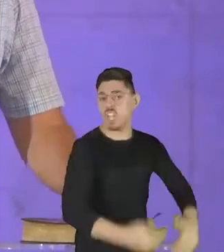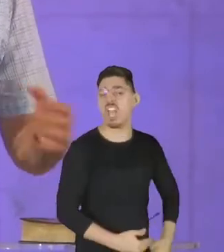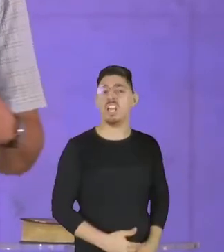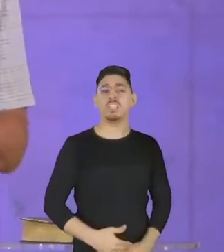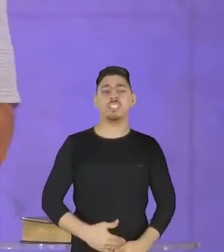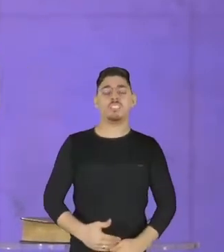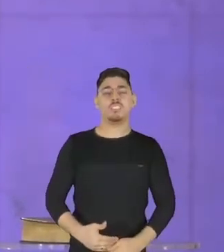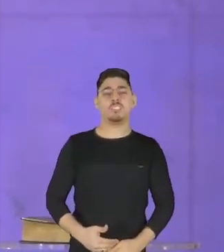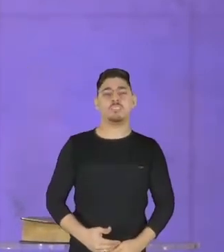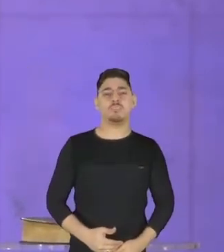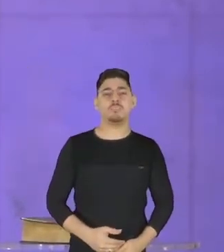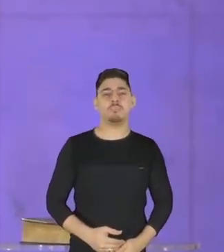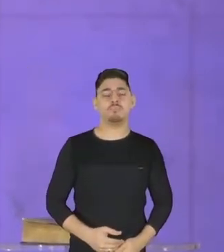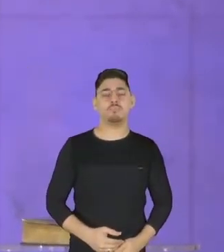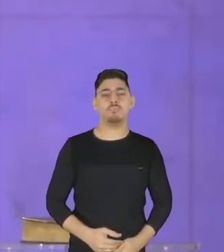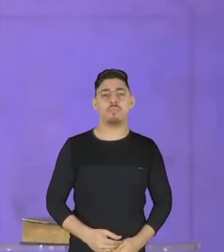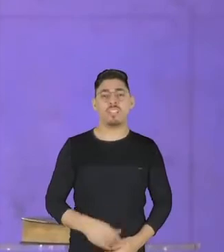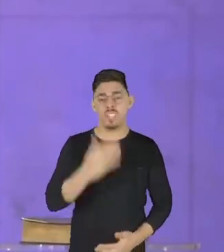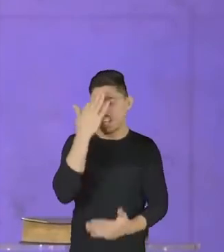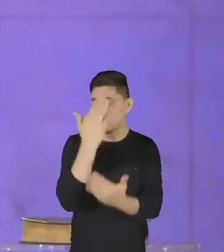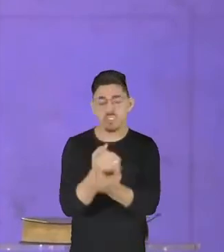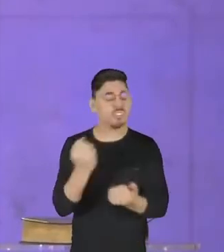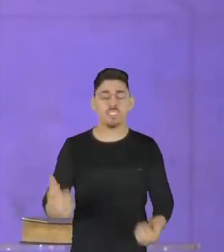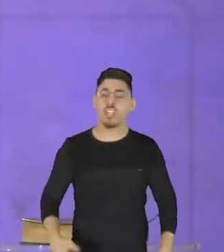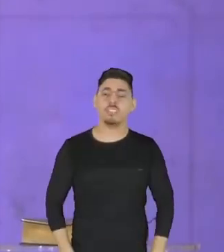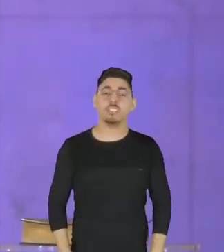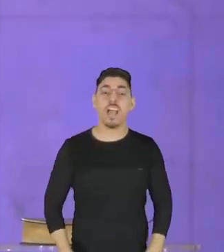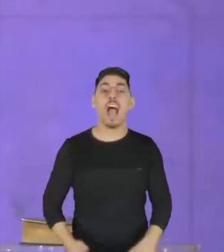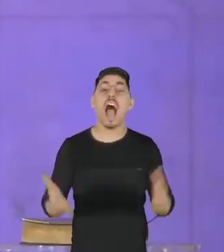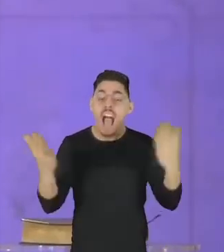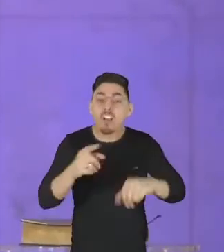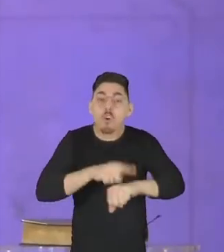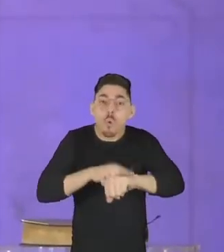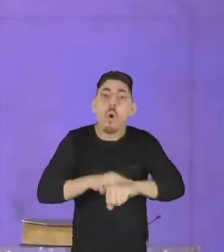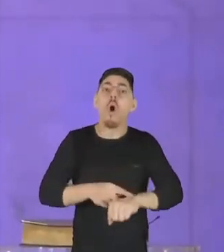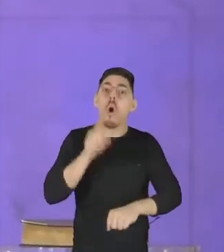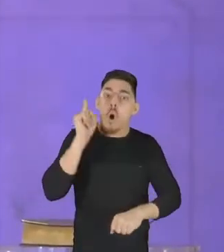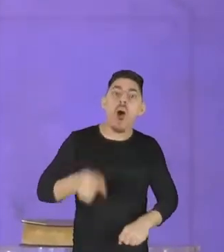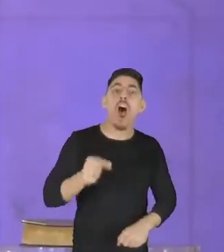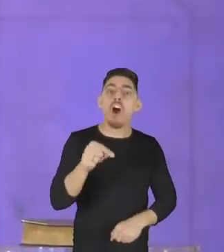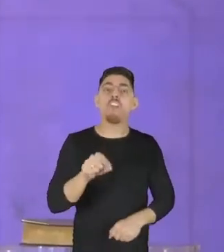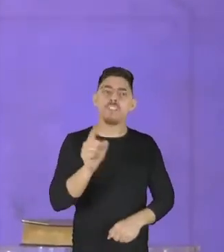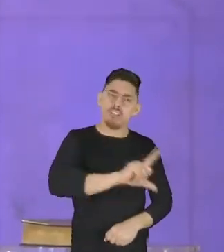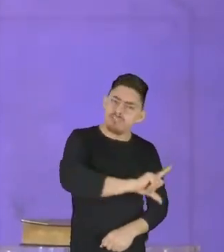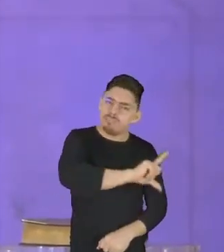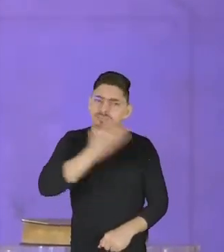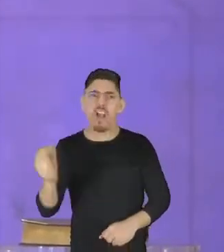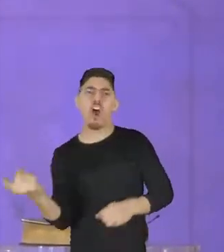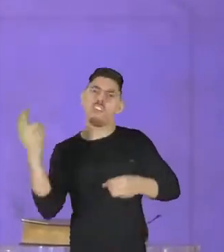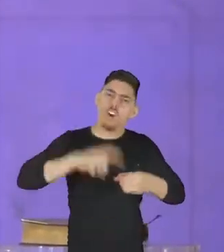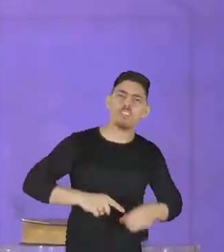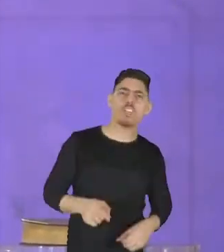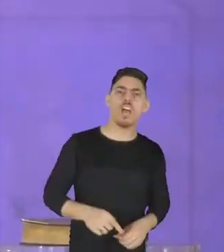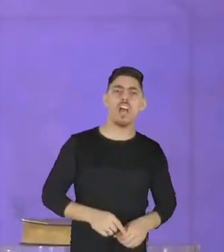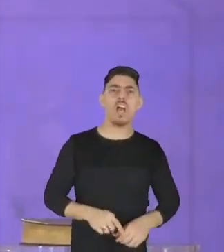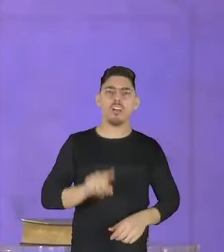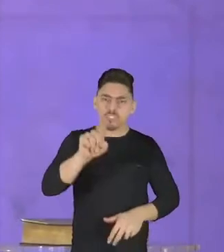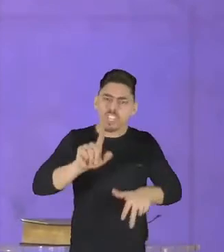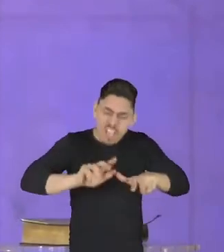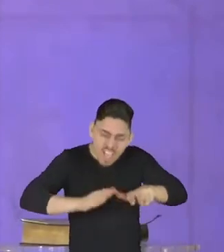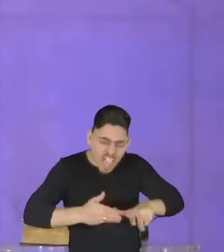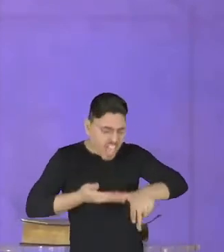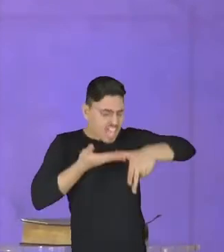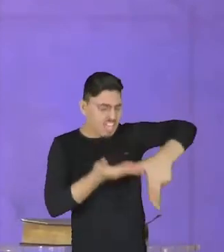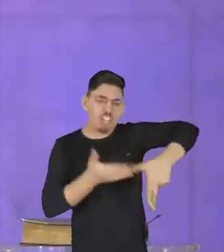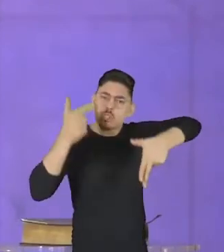E agora é hora de você voltar, de você se reerguer através da ação do Santo Espírito e você caminhar na direção de